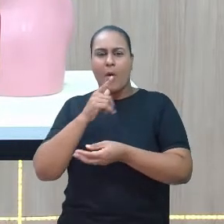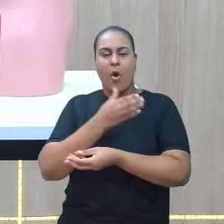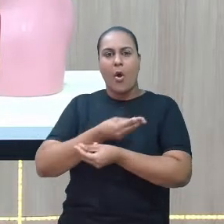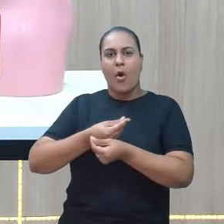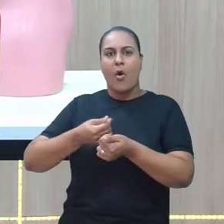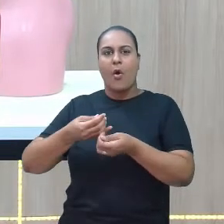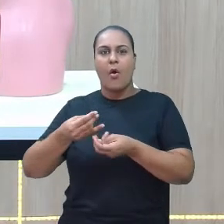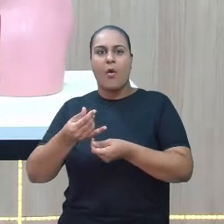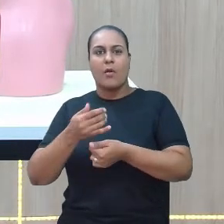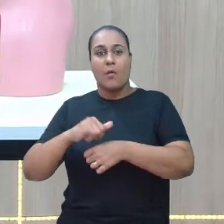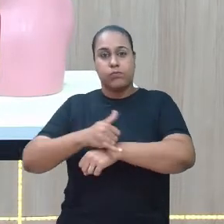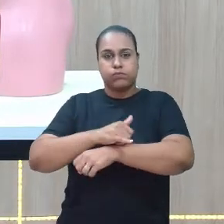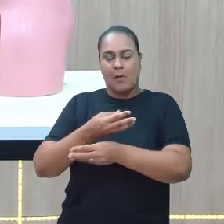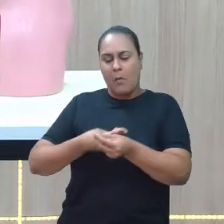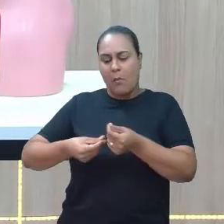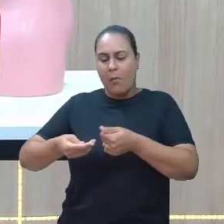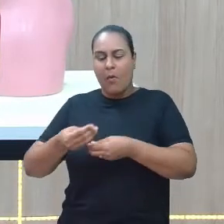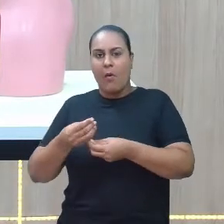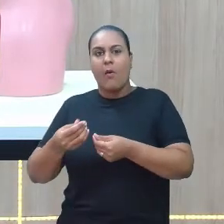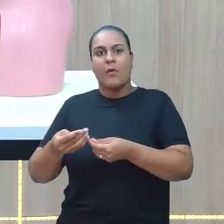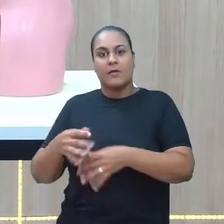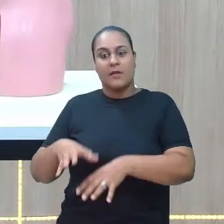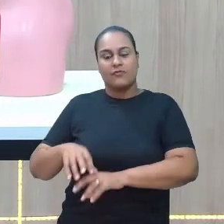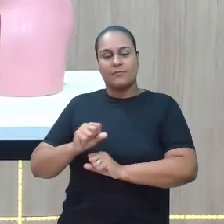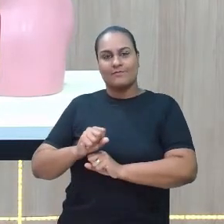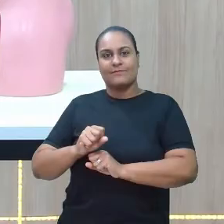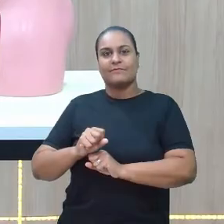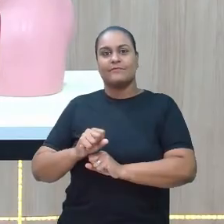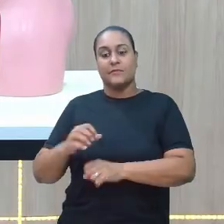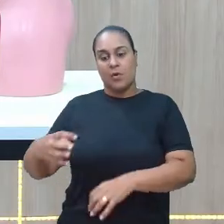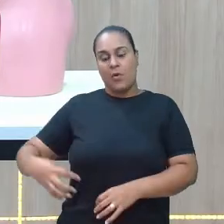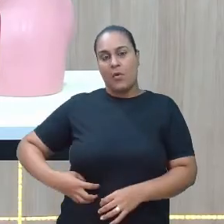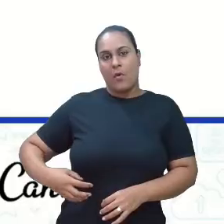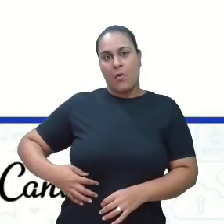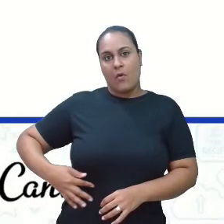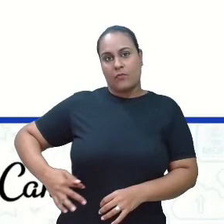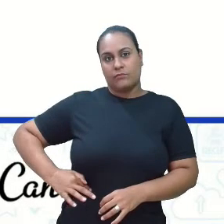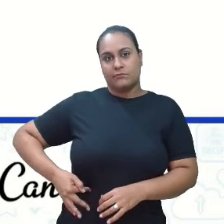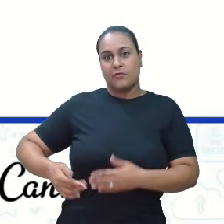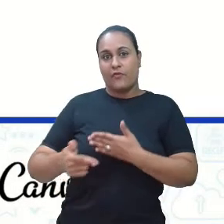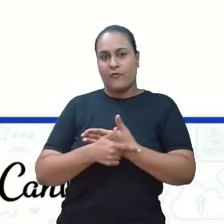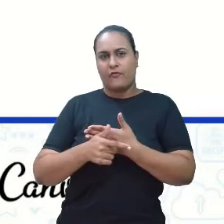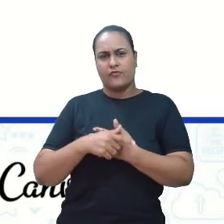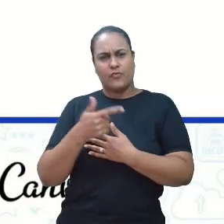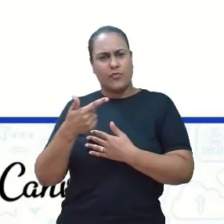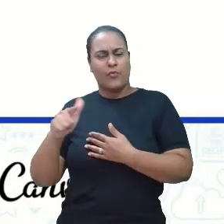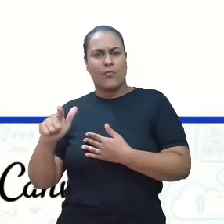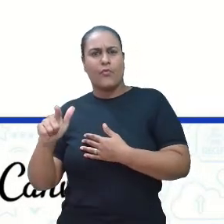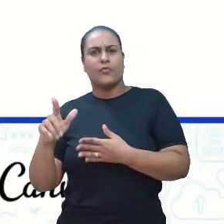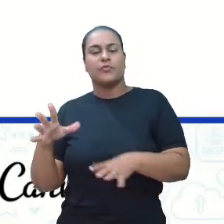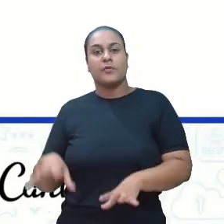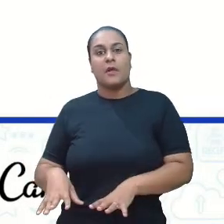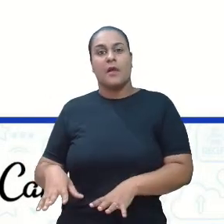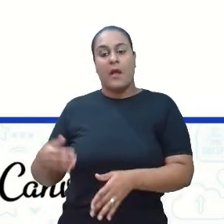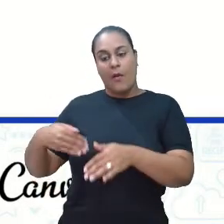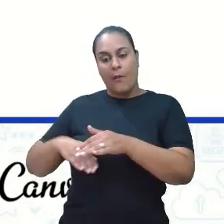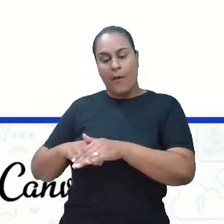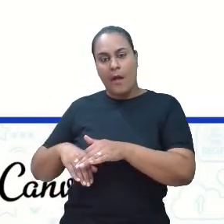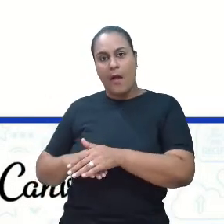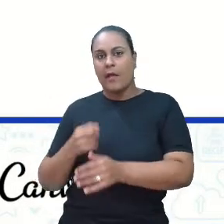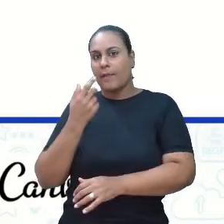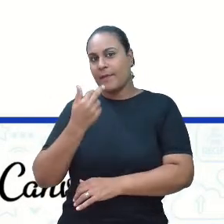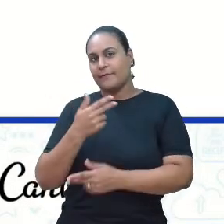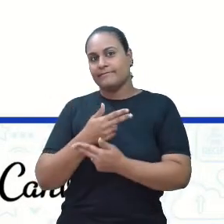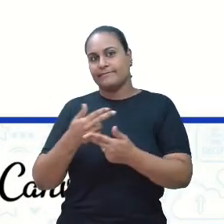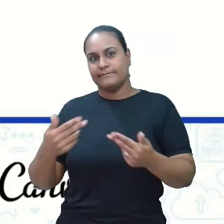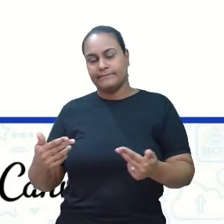possamos absorver. E esse órgão, ele possui funções, outras funções como armazenamento de